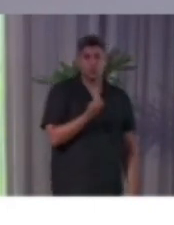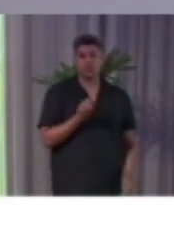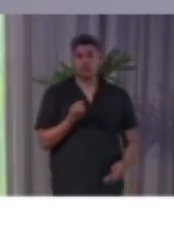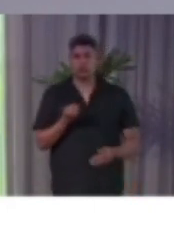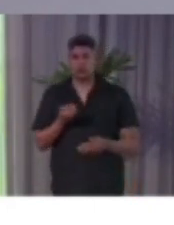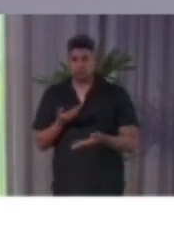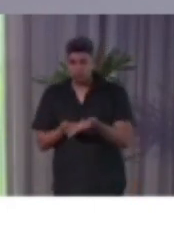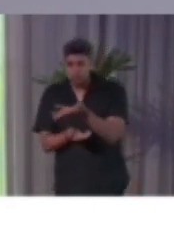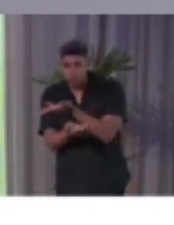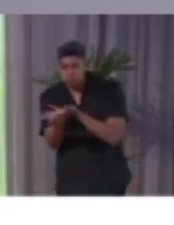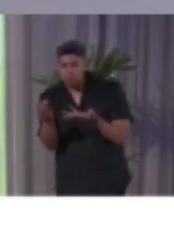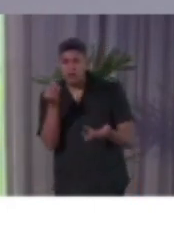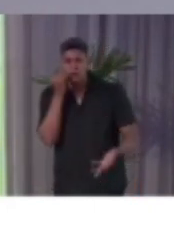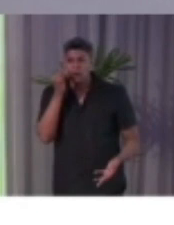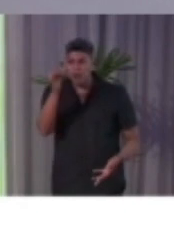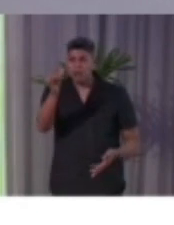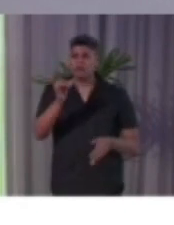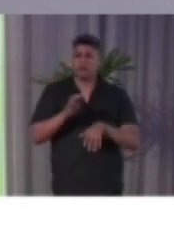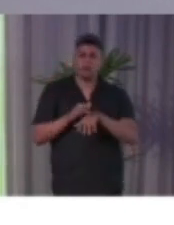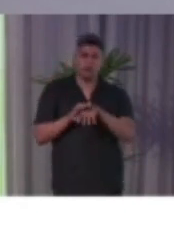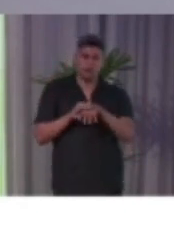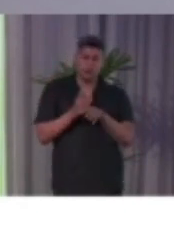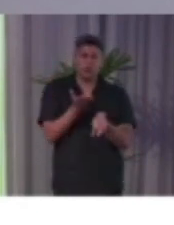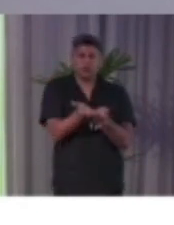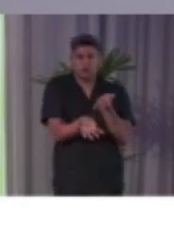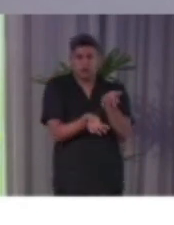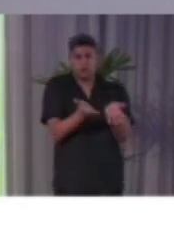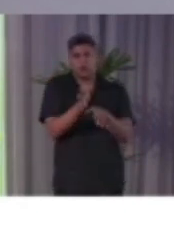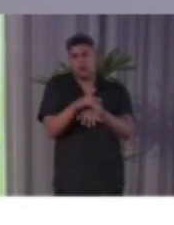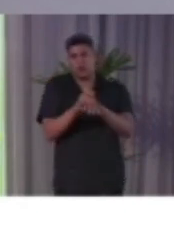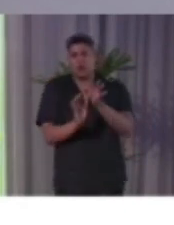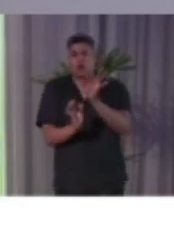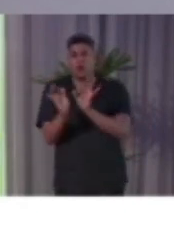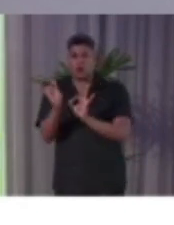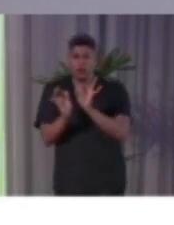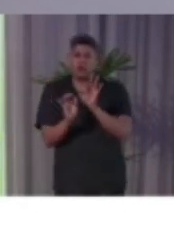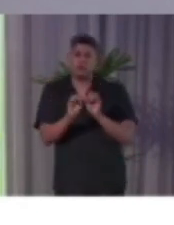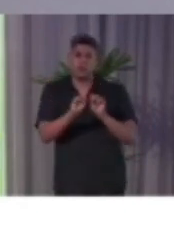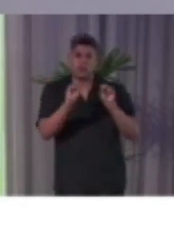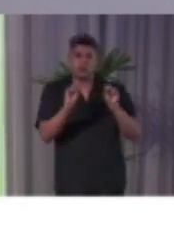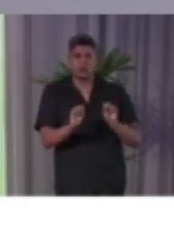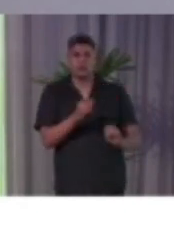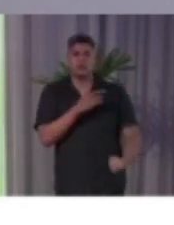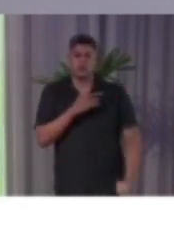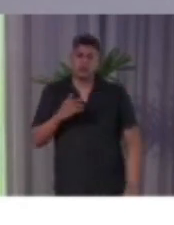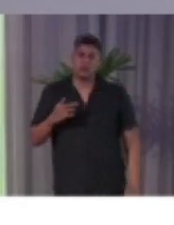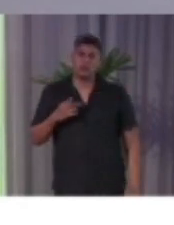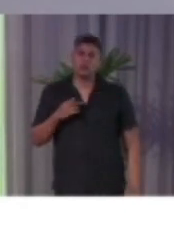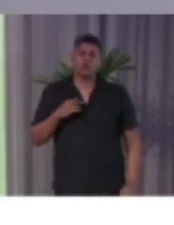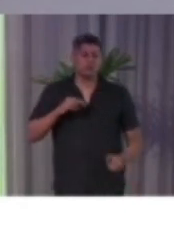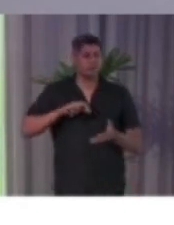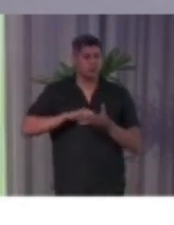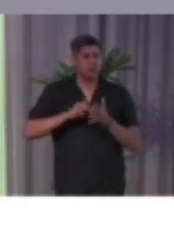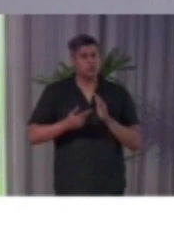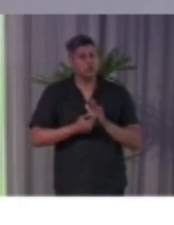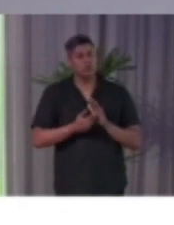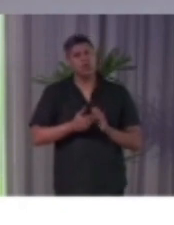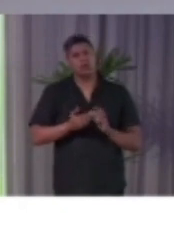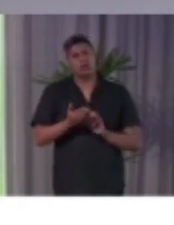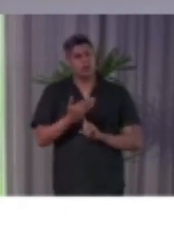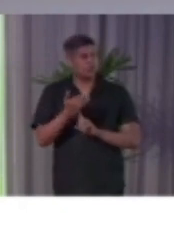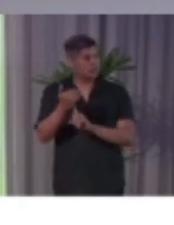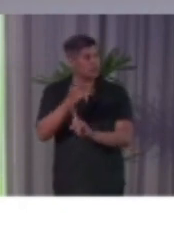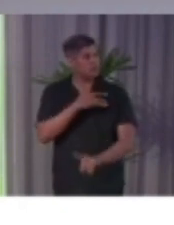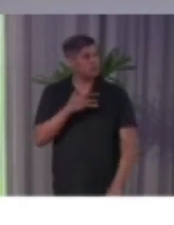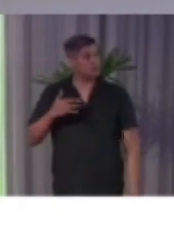objetivo prevenir doenças, tratar doenças, organizar sistemas de saúde, são consideradas tecnologias em saúde. E